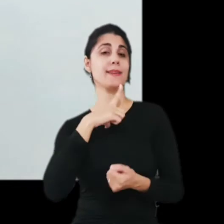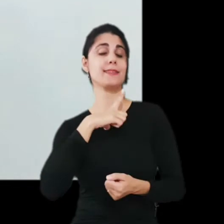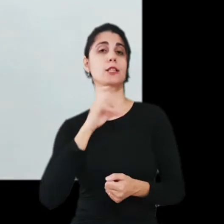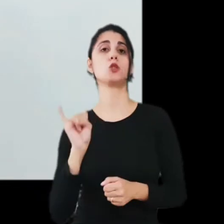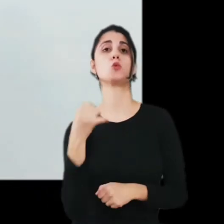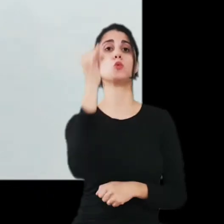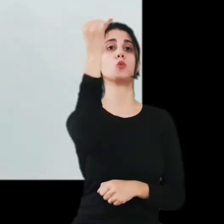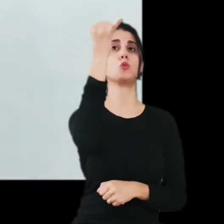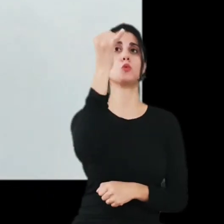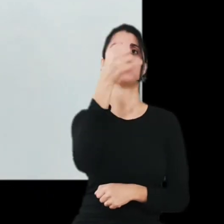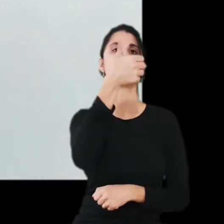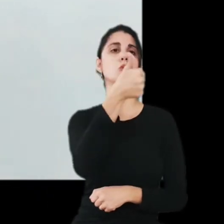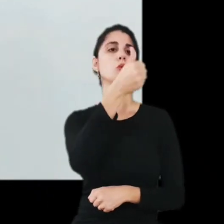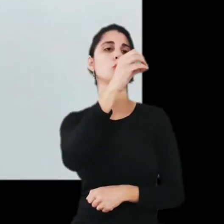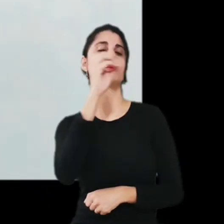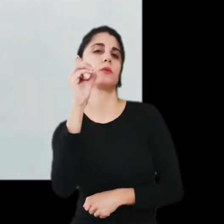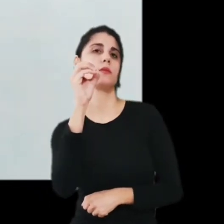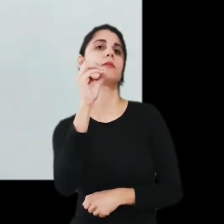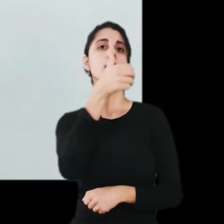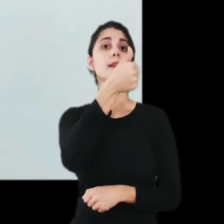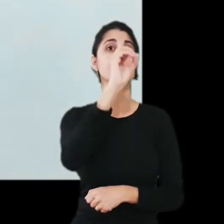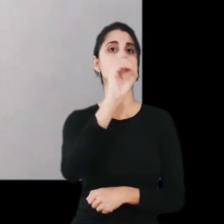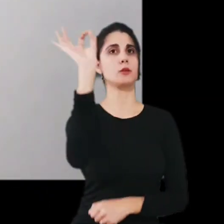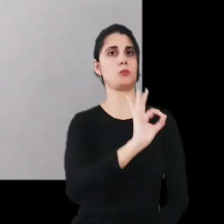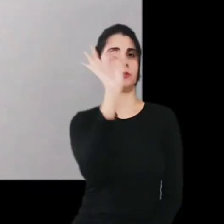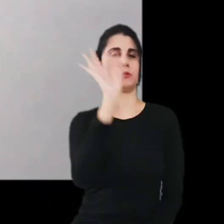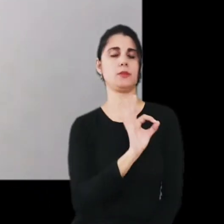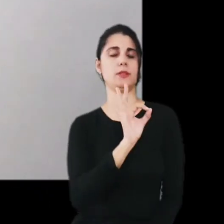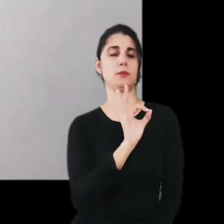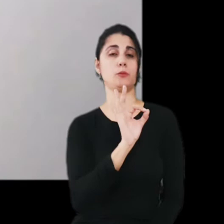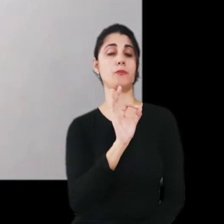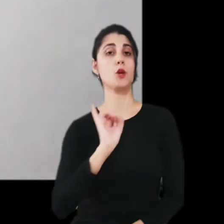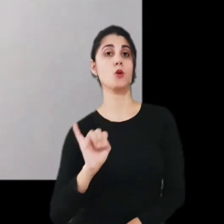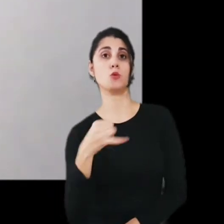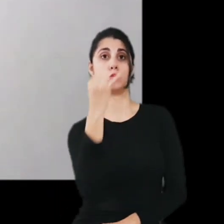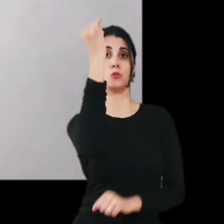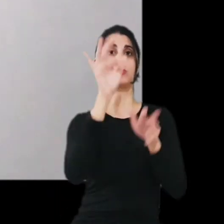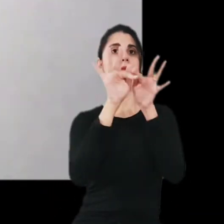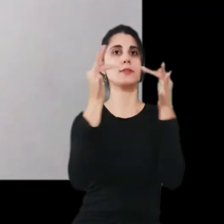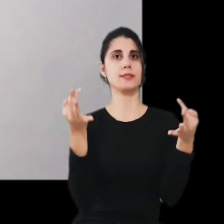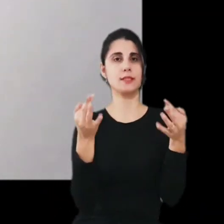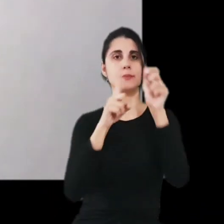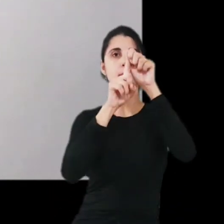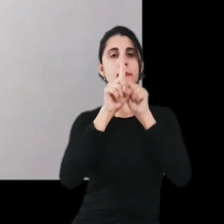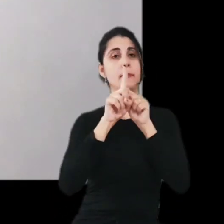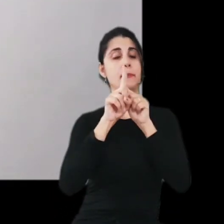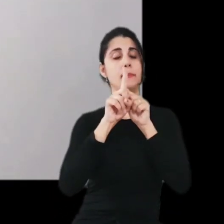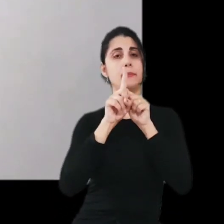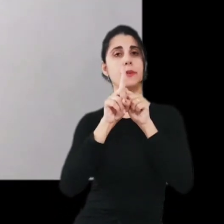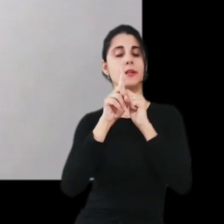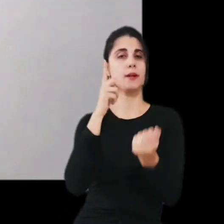10% ao mês de juros. O juro simples, no primeiro mês, ele vai pagar